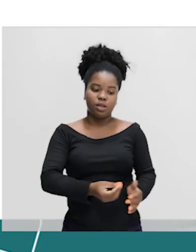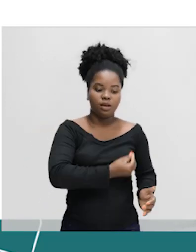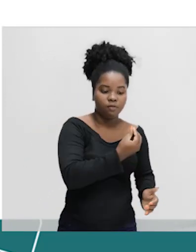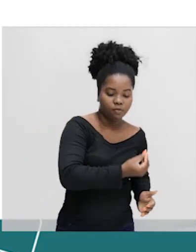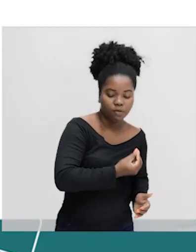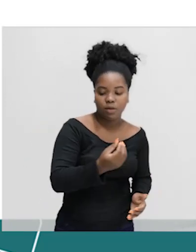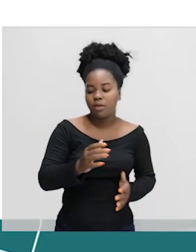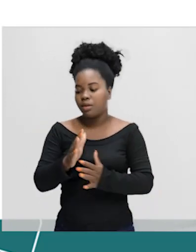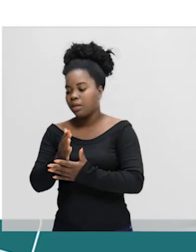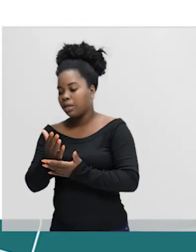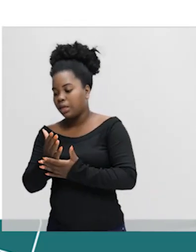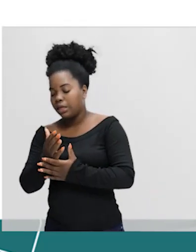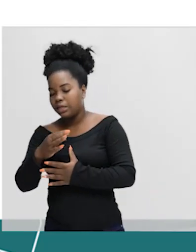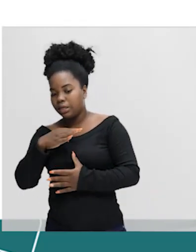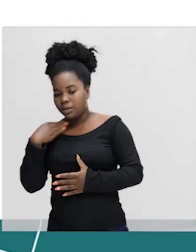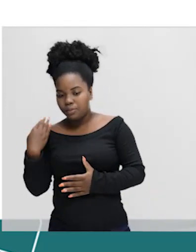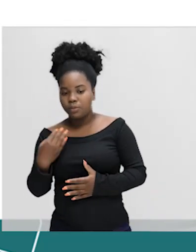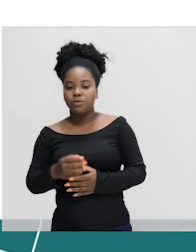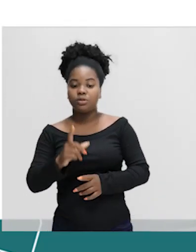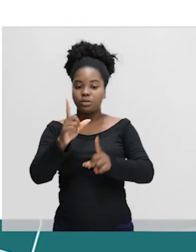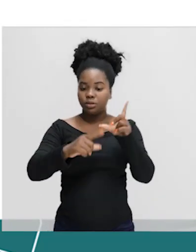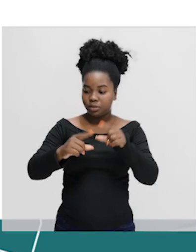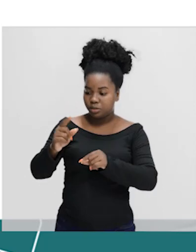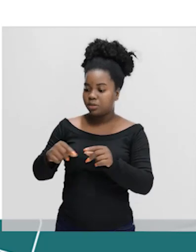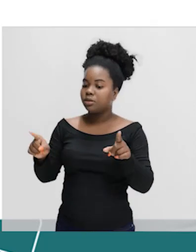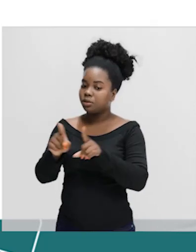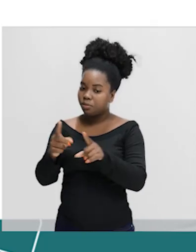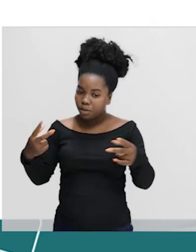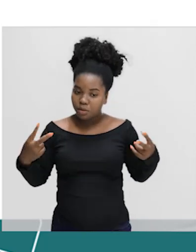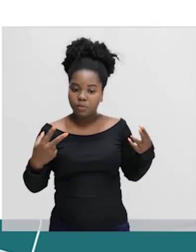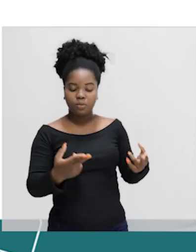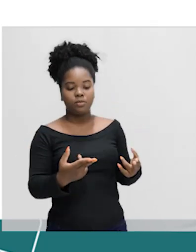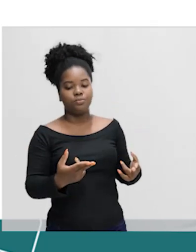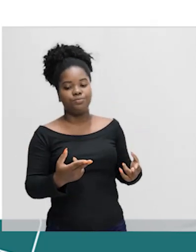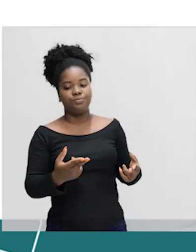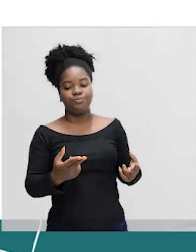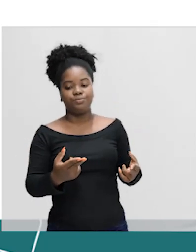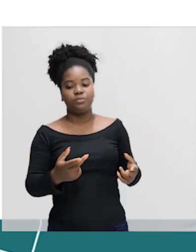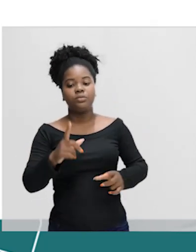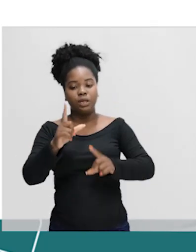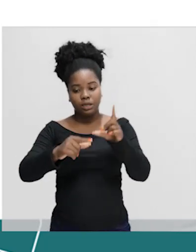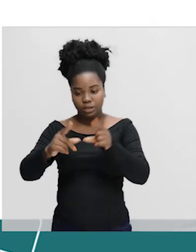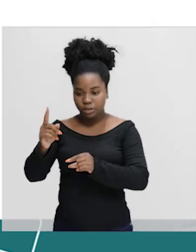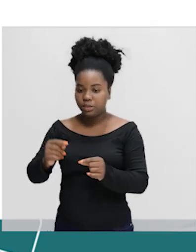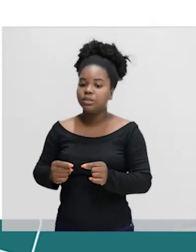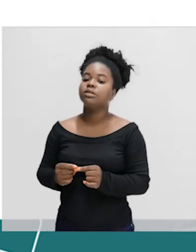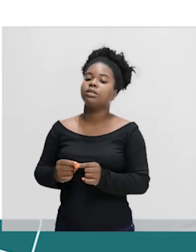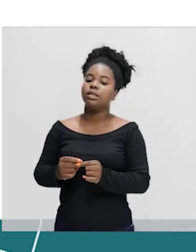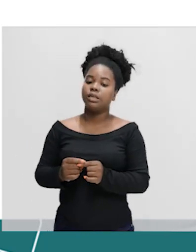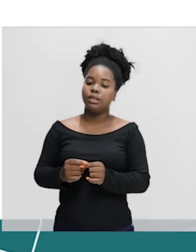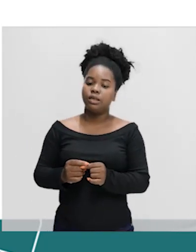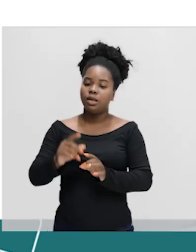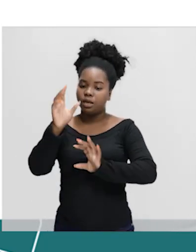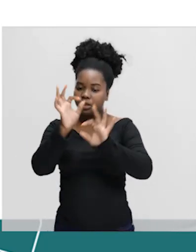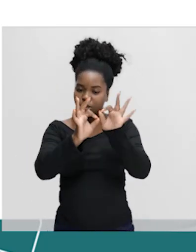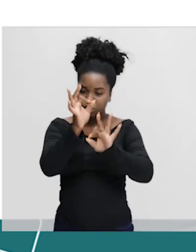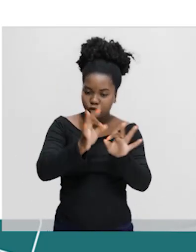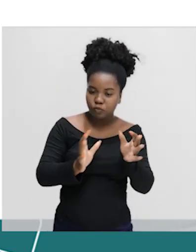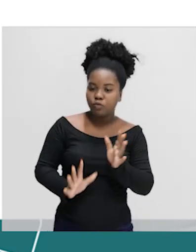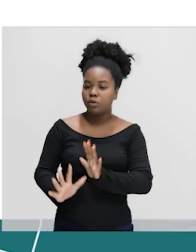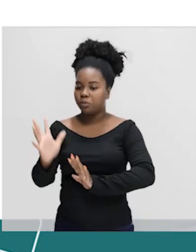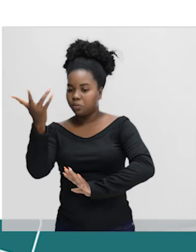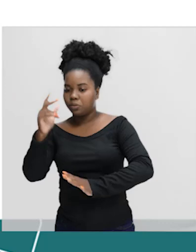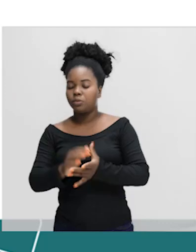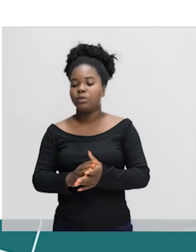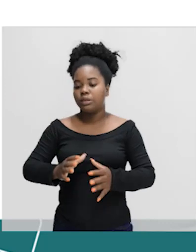certo? E nas estrelas isso não é diferente, tá ok? Uma estrela ela nasce, nós já falamos sobre o nascimento dessas